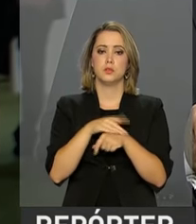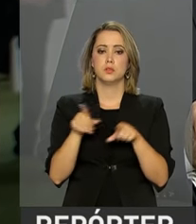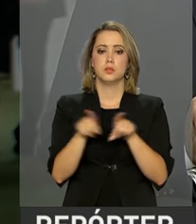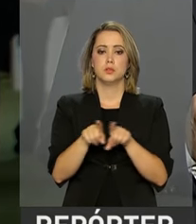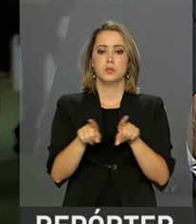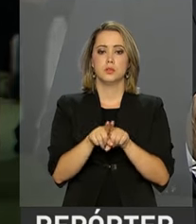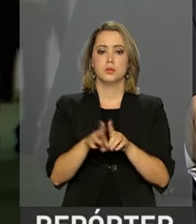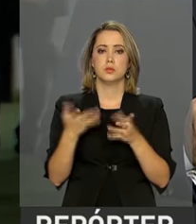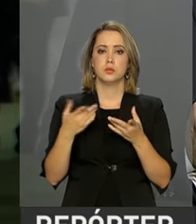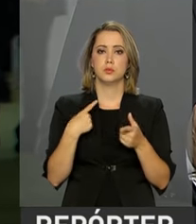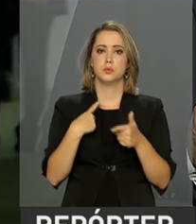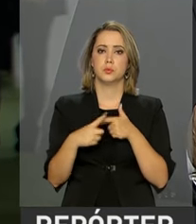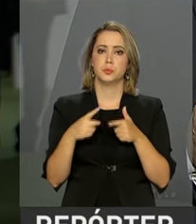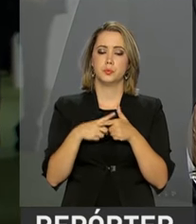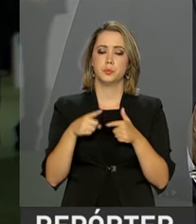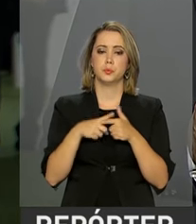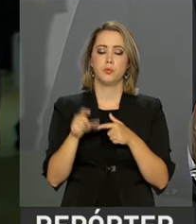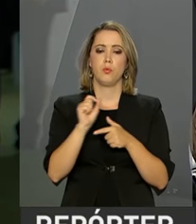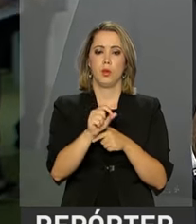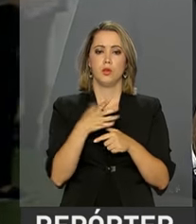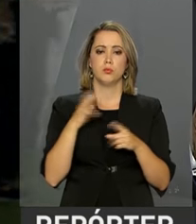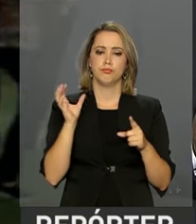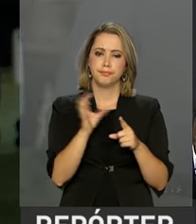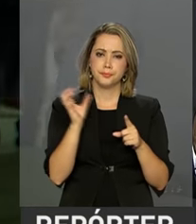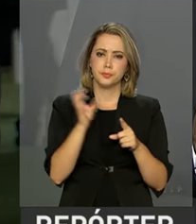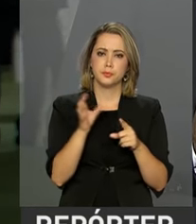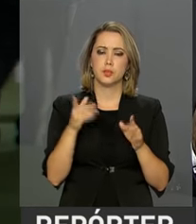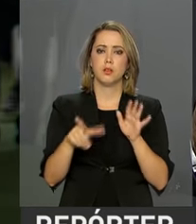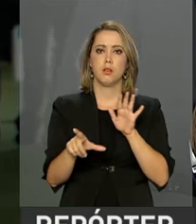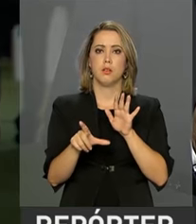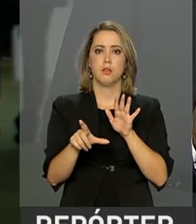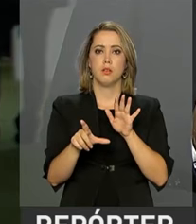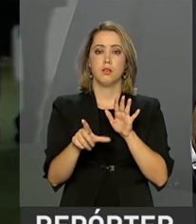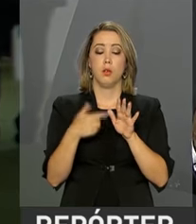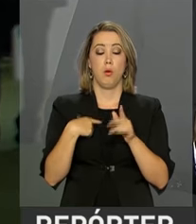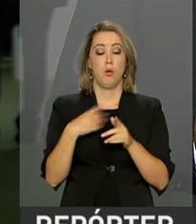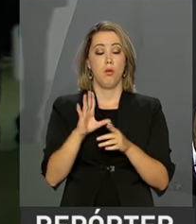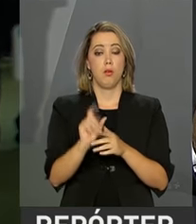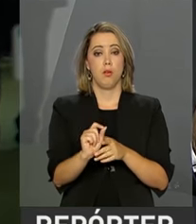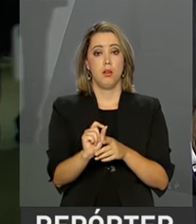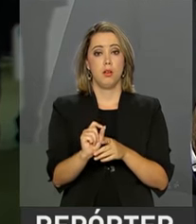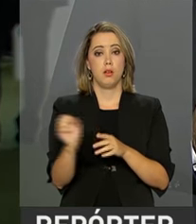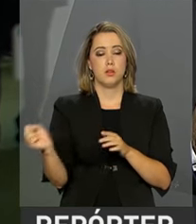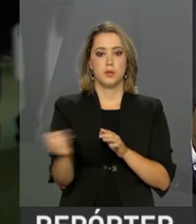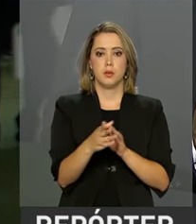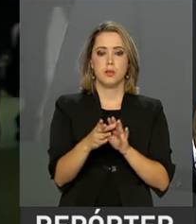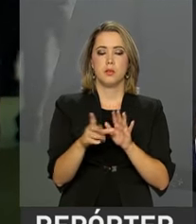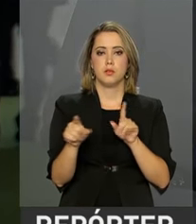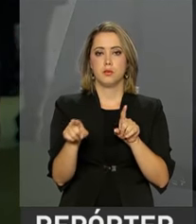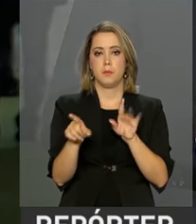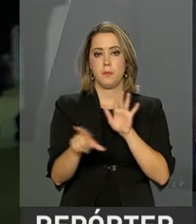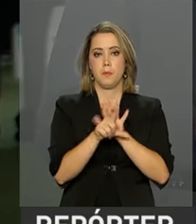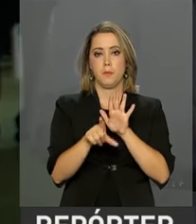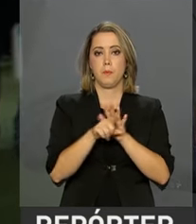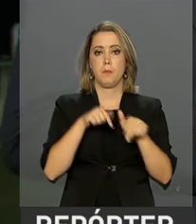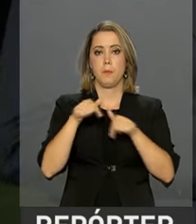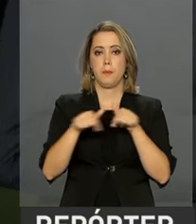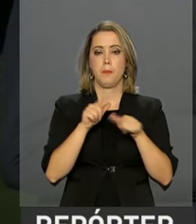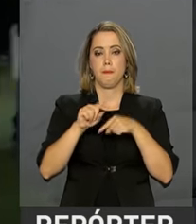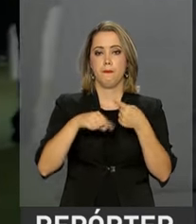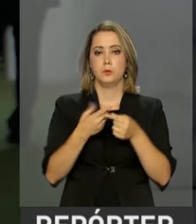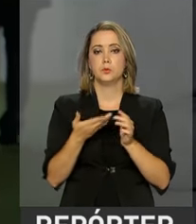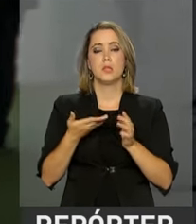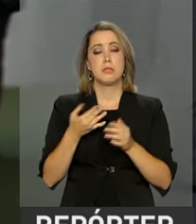em relação aos impactos que a reforma trabalhista vai trazer no Brasil, caso ela seja aprovada pela Câmara e depois